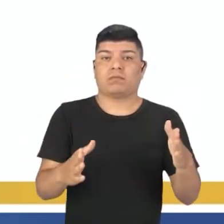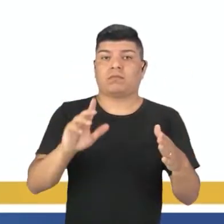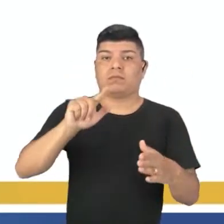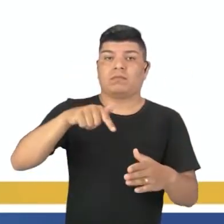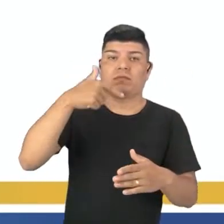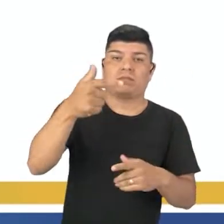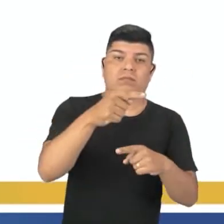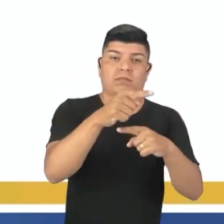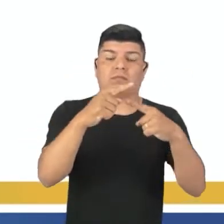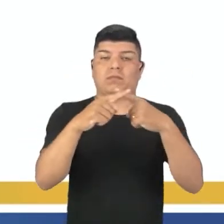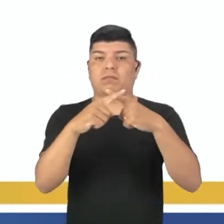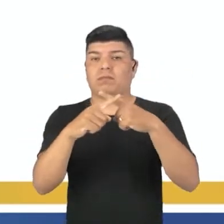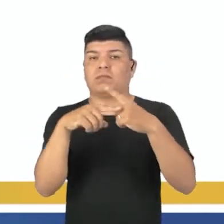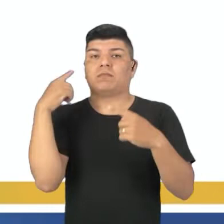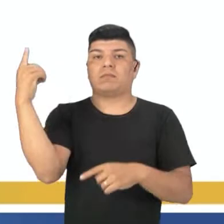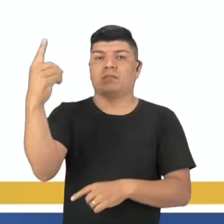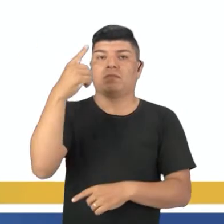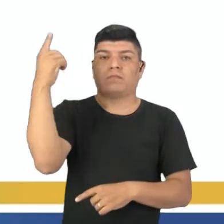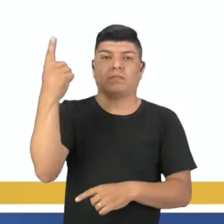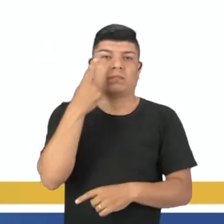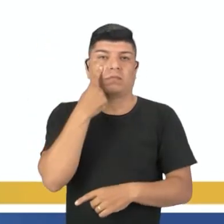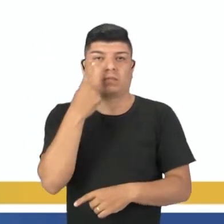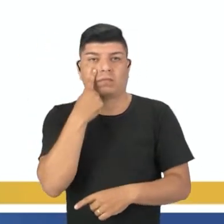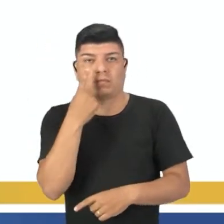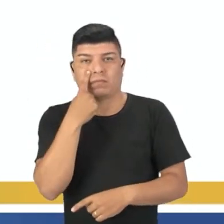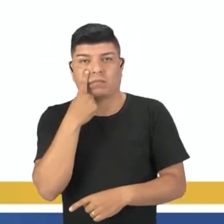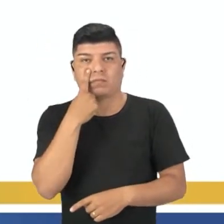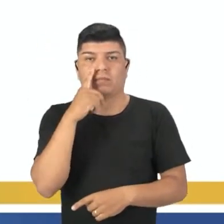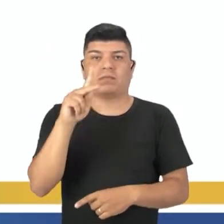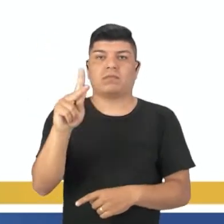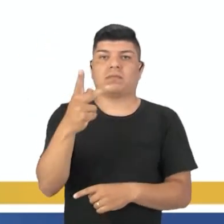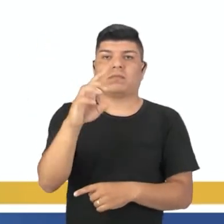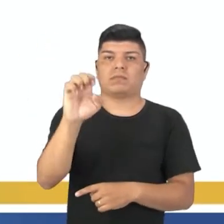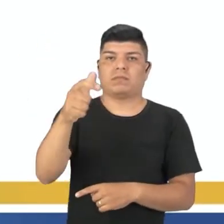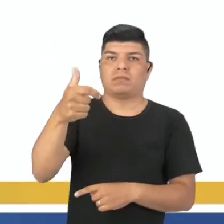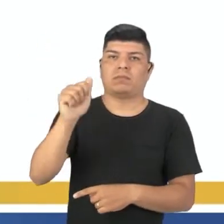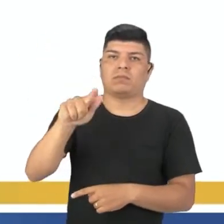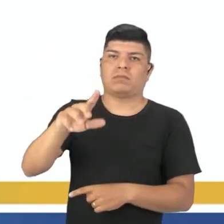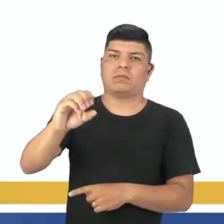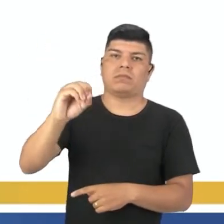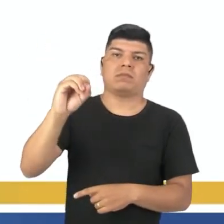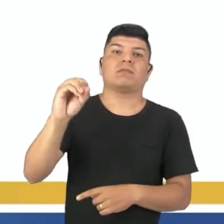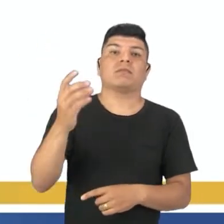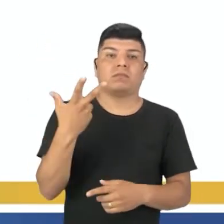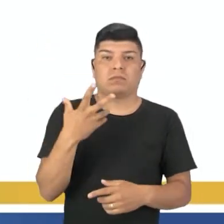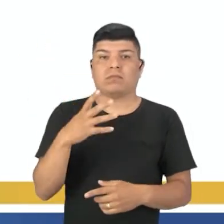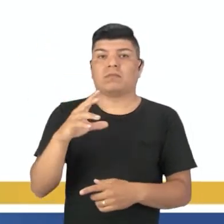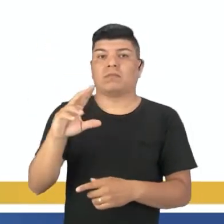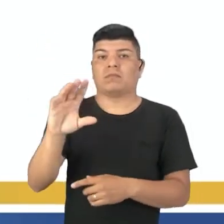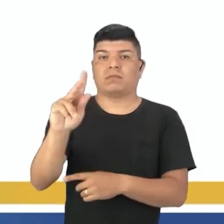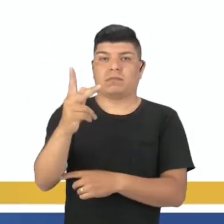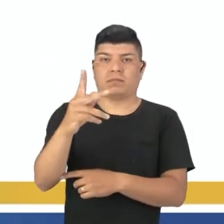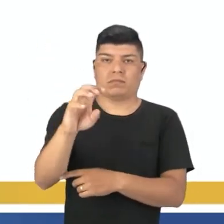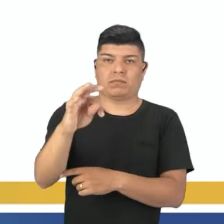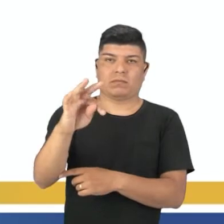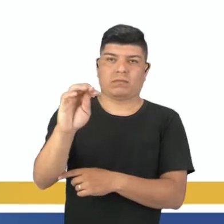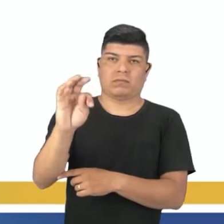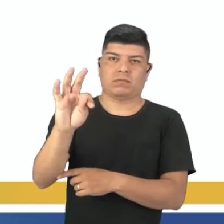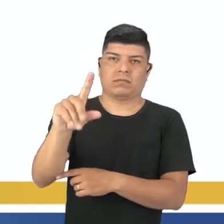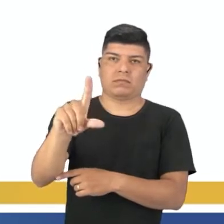resultado pela medida da altura. Então, observe a decomposição do hexágono abaixo em 6 triângulos equiláteros, né, iguais